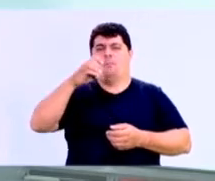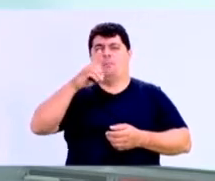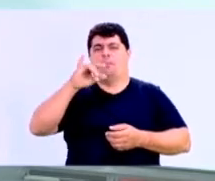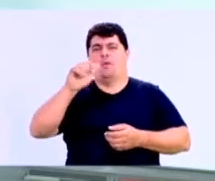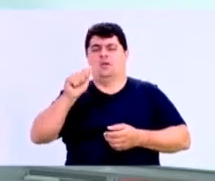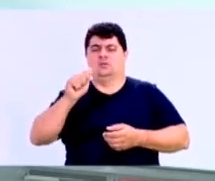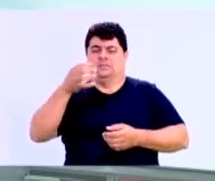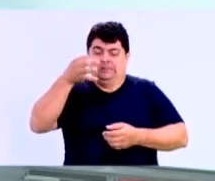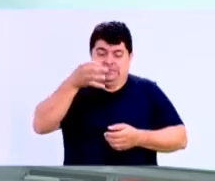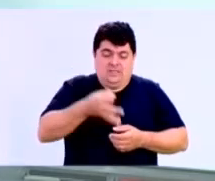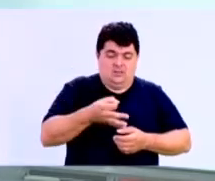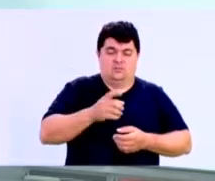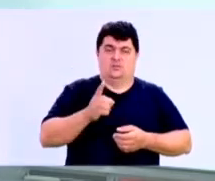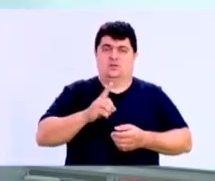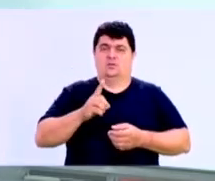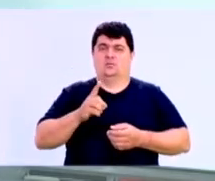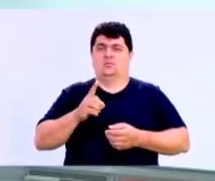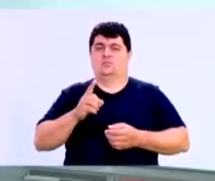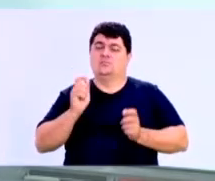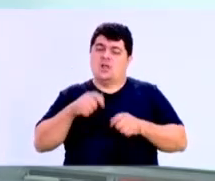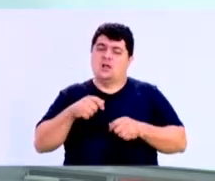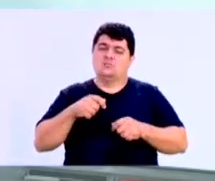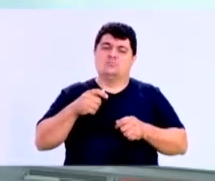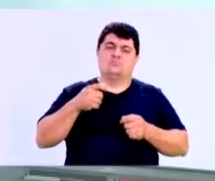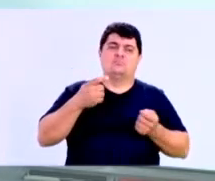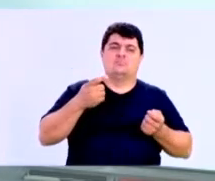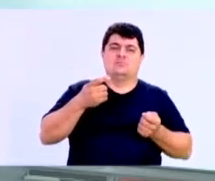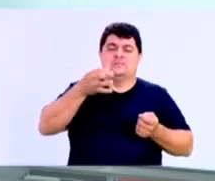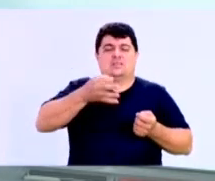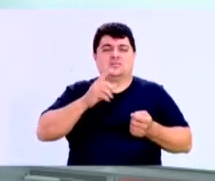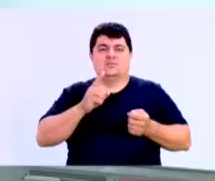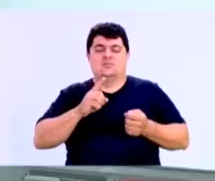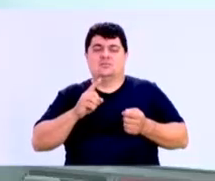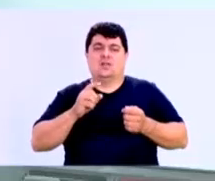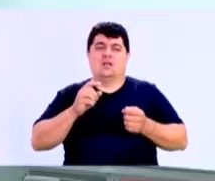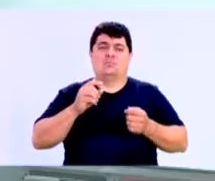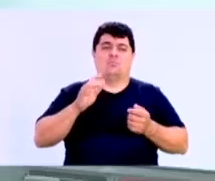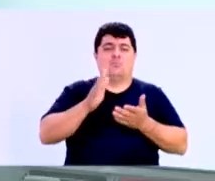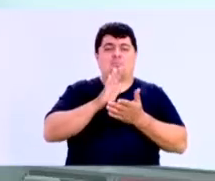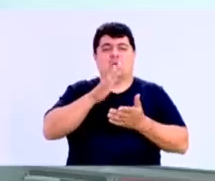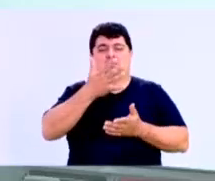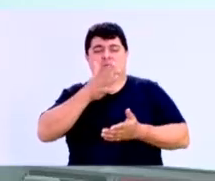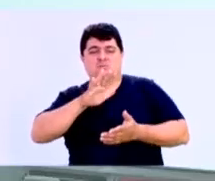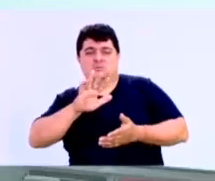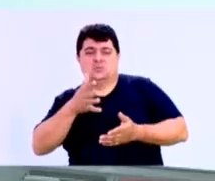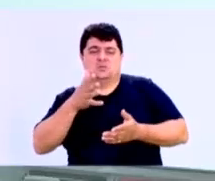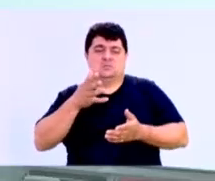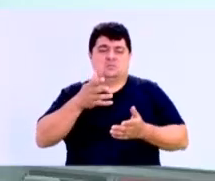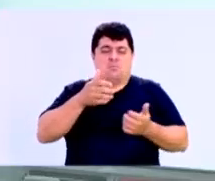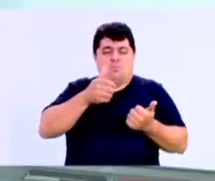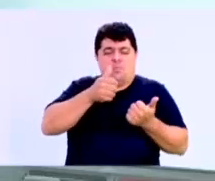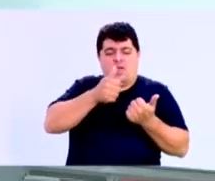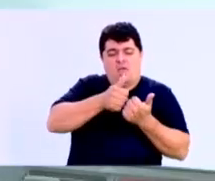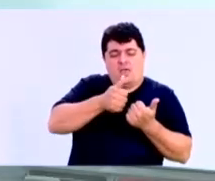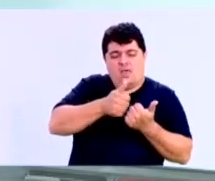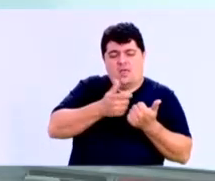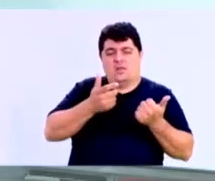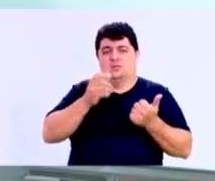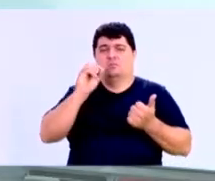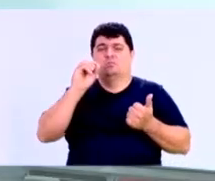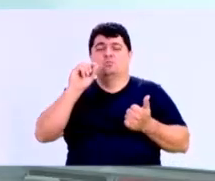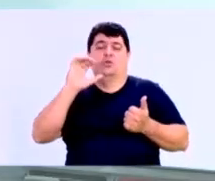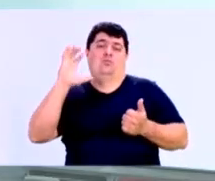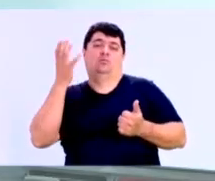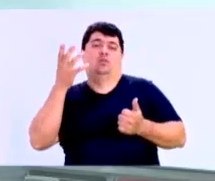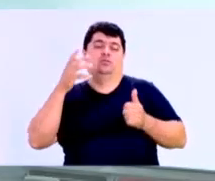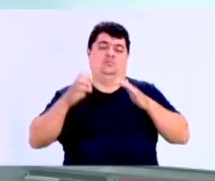É exato? Não. É arbitrária. A gente vai criar um mecanismo que dê informação o mais próximo possível de algumas situações